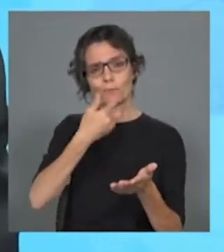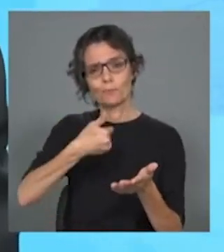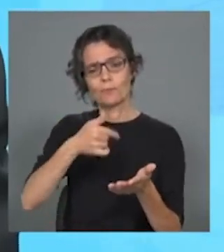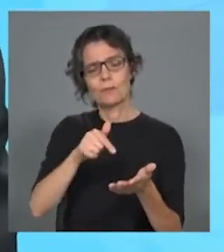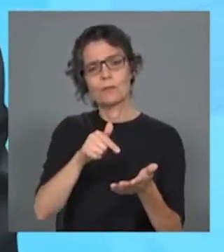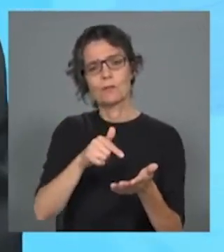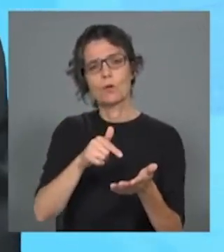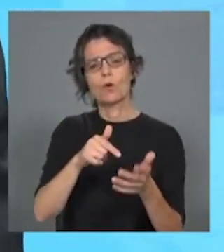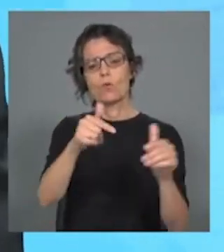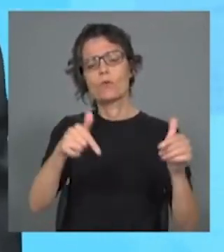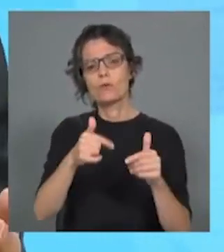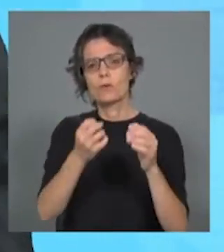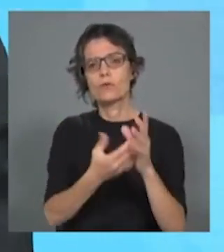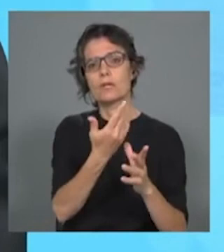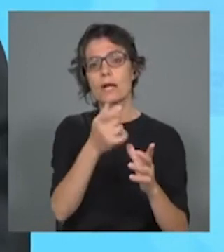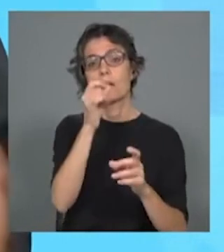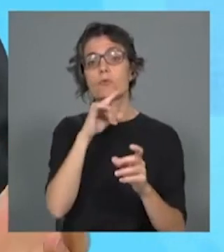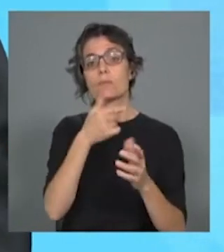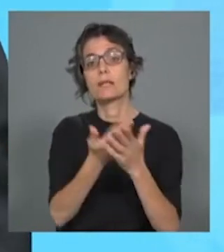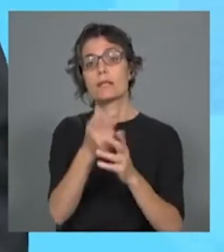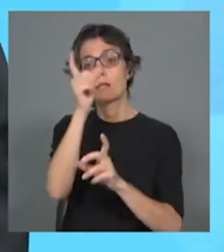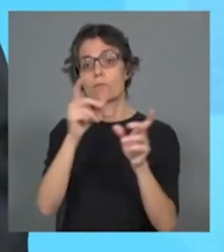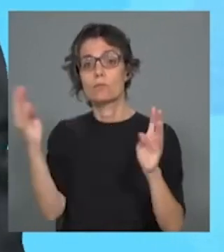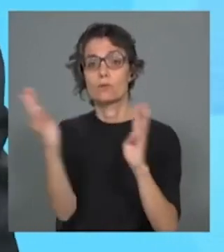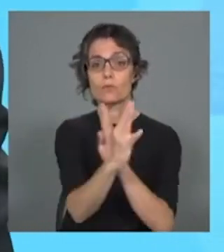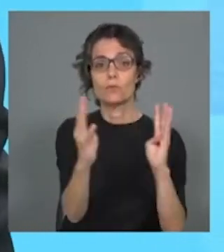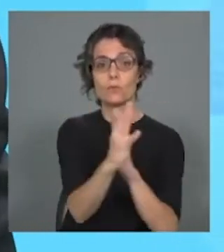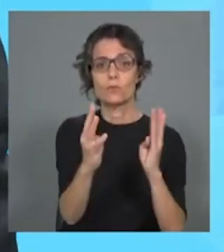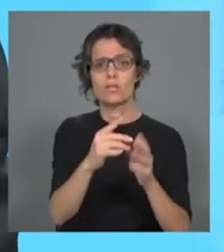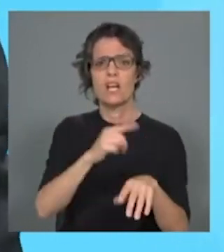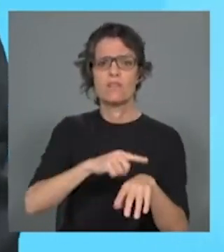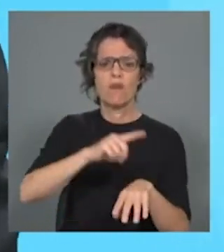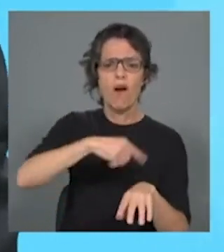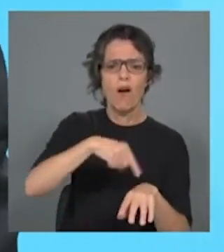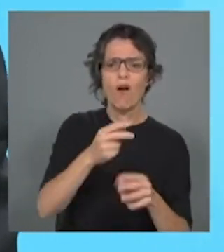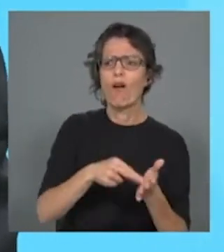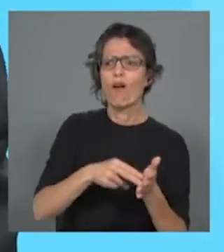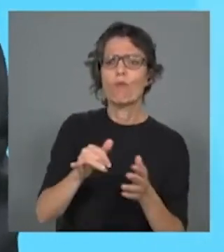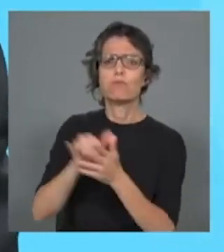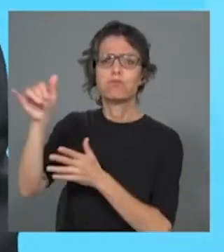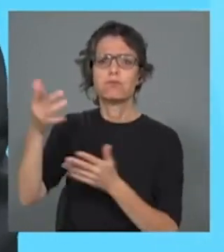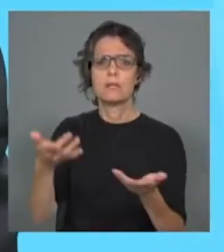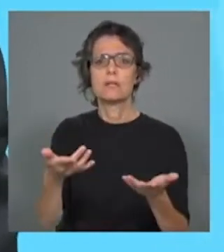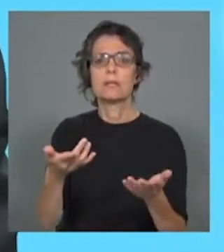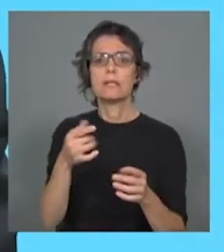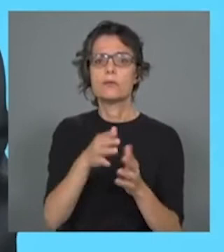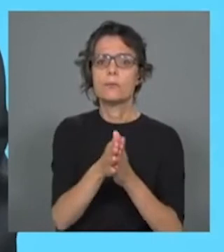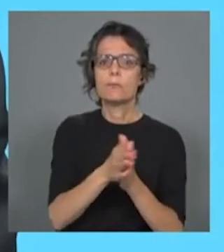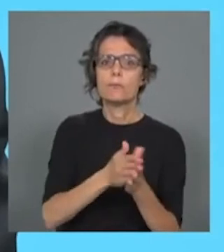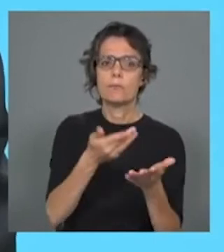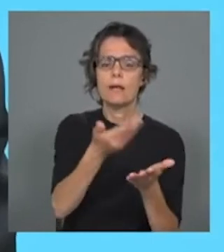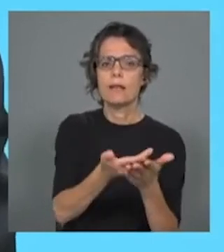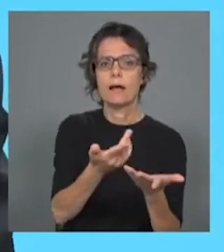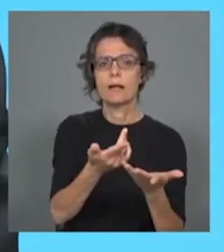que permitisse os passageiros que estão de passagem, às vezes passam horas ali à espera do voo seguinte, tenham um espaço